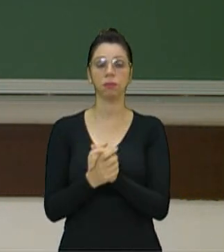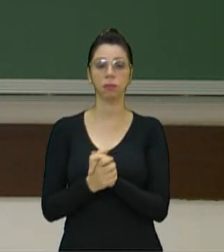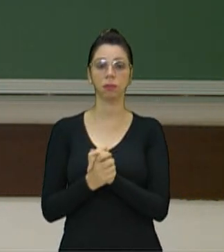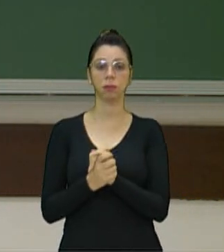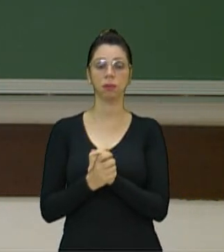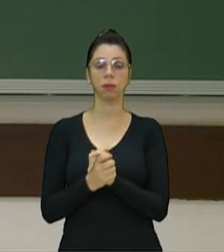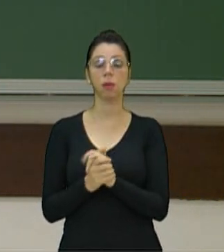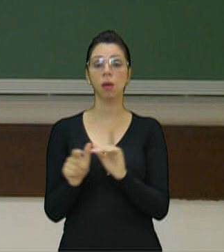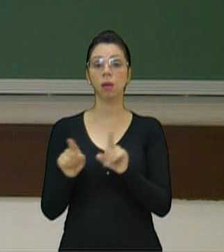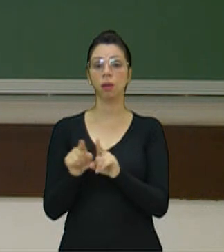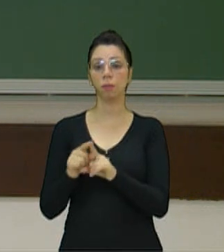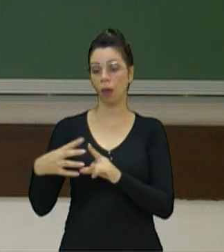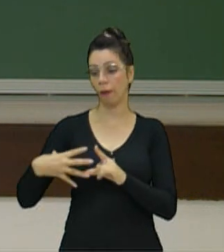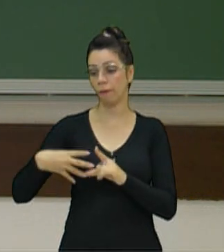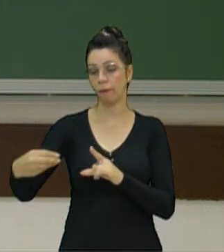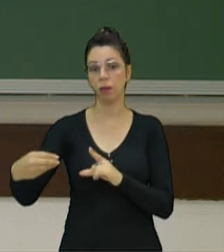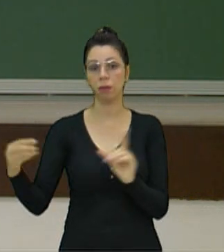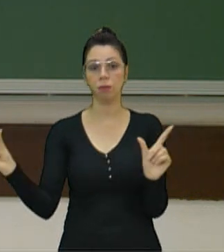de descendentes.